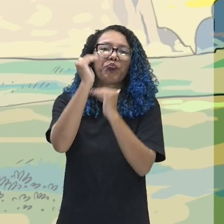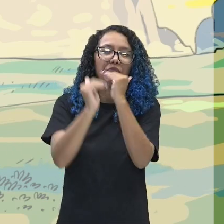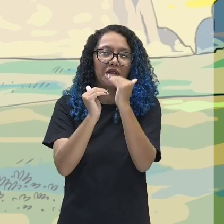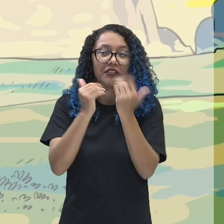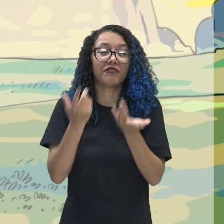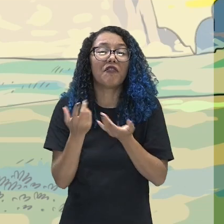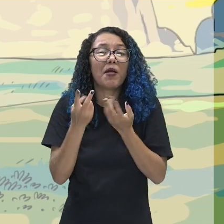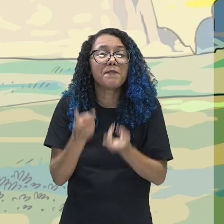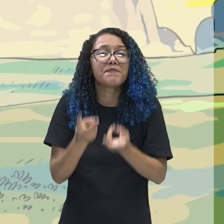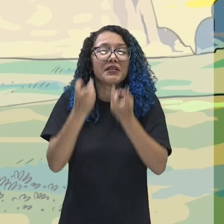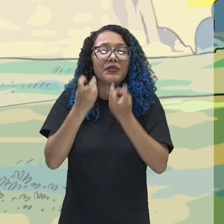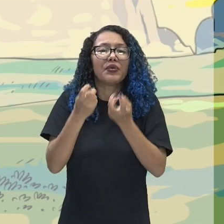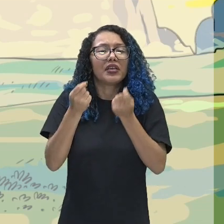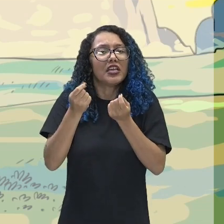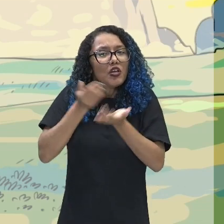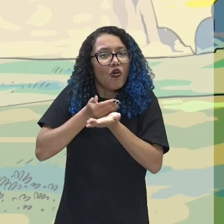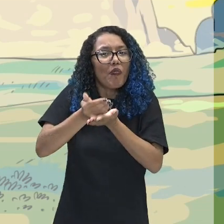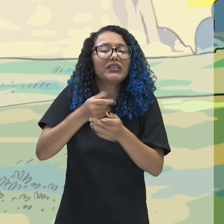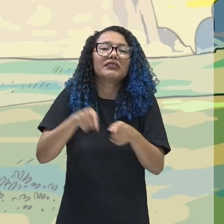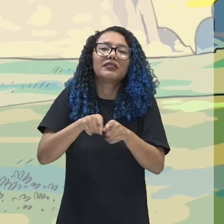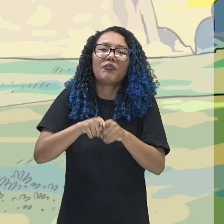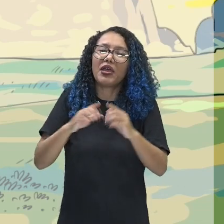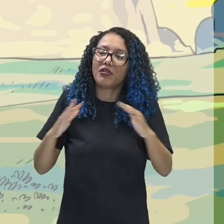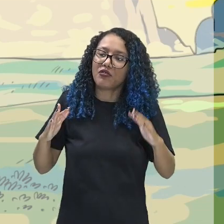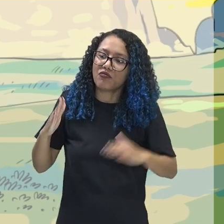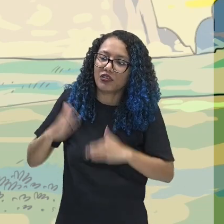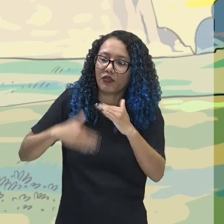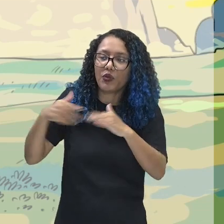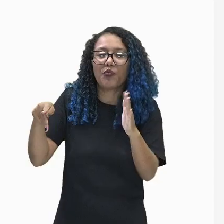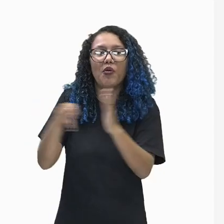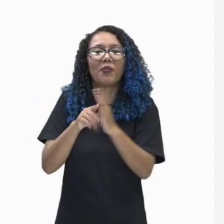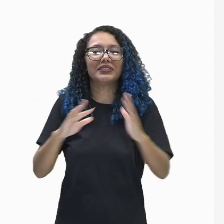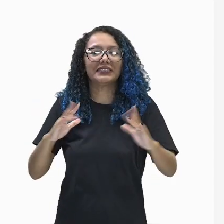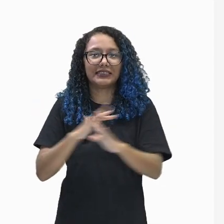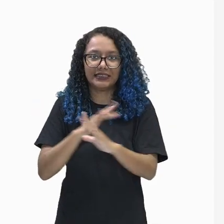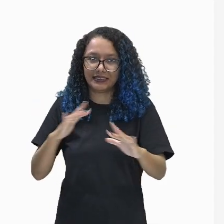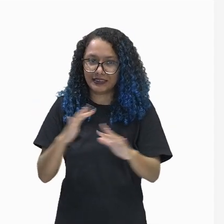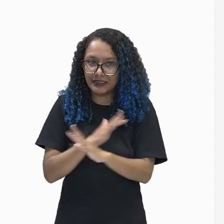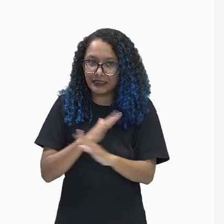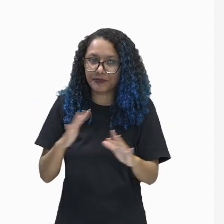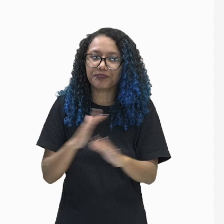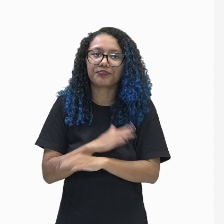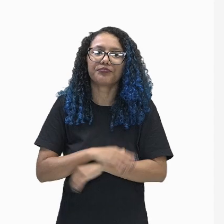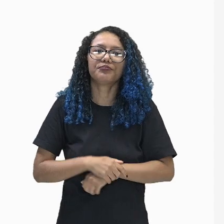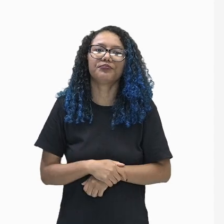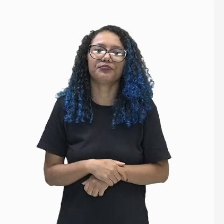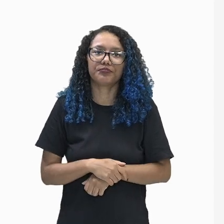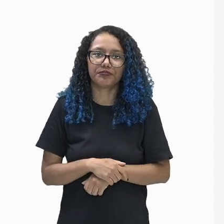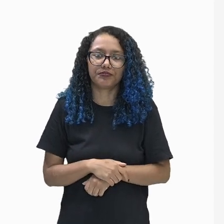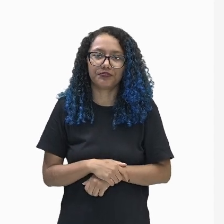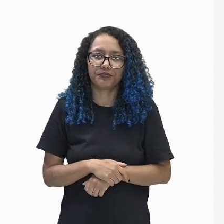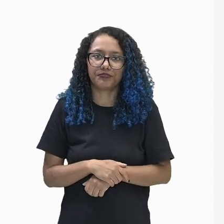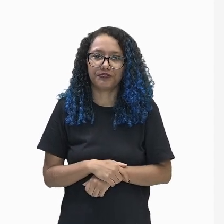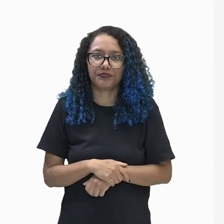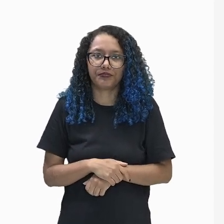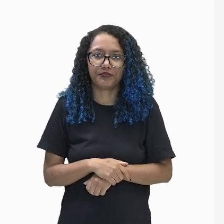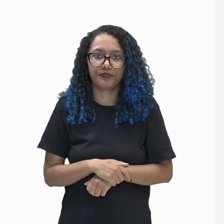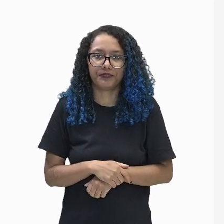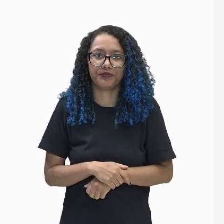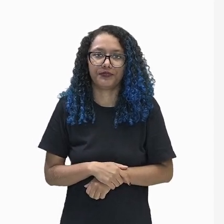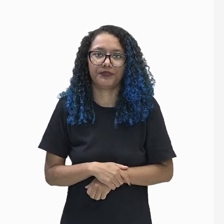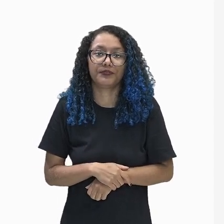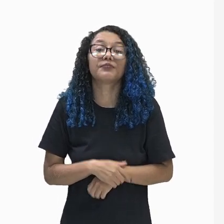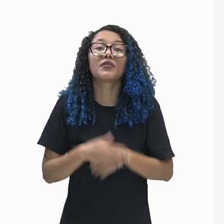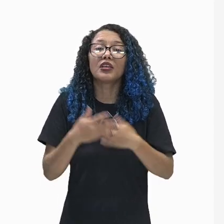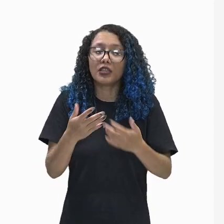culminar no desenvolvimento das próprias cidades. Beleza, gente? Vamos ao texto. Vamos lá, galera. Um avanço importante